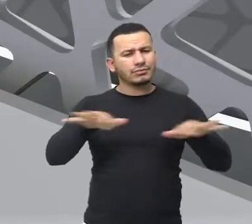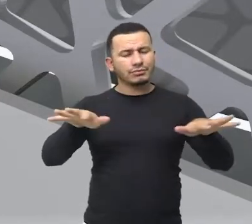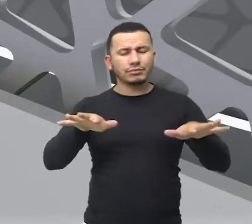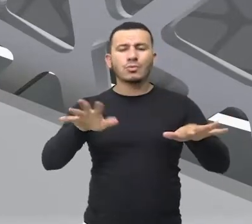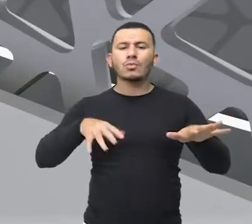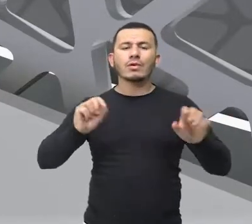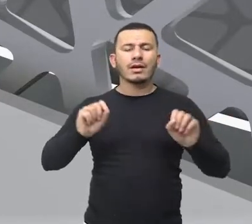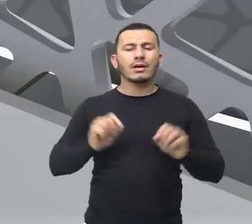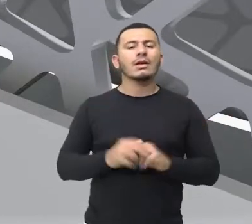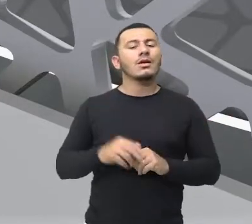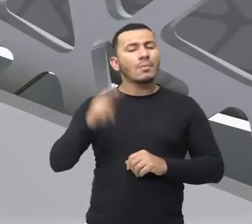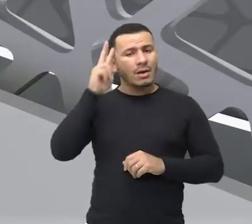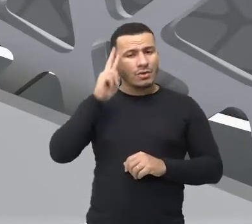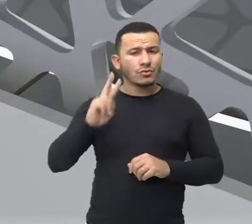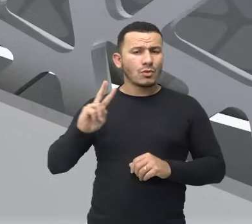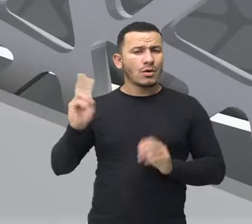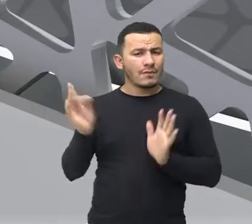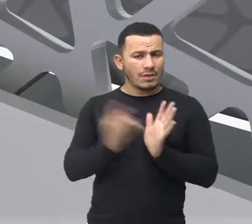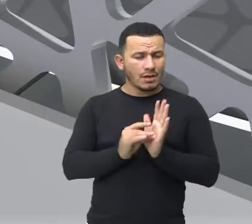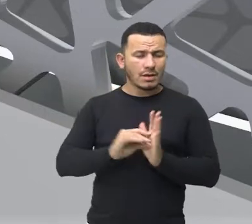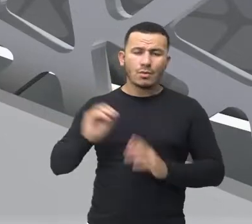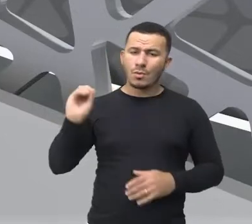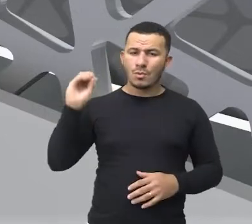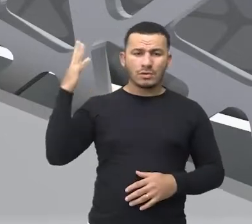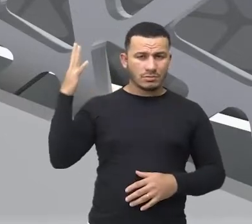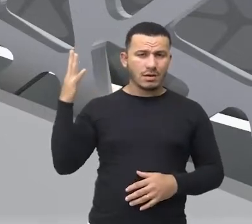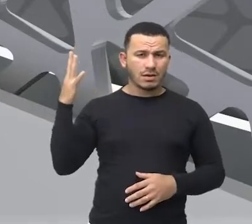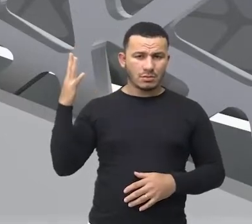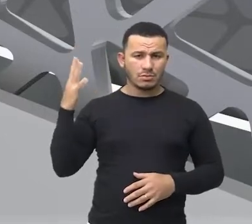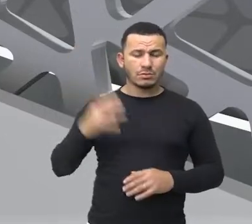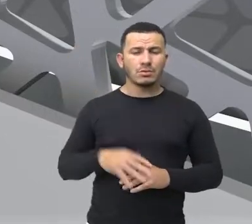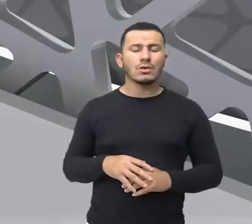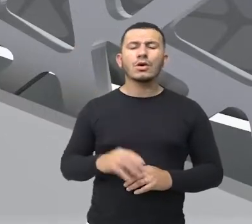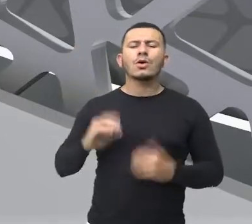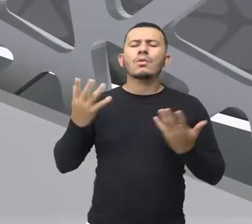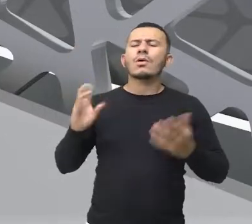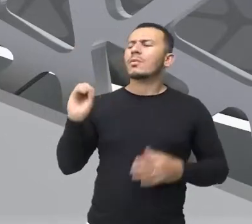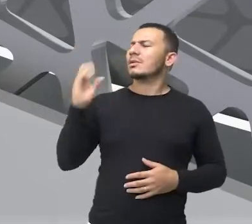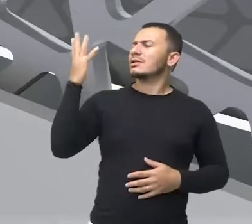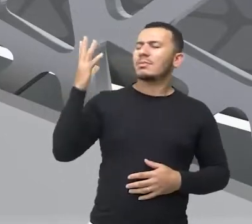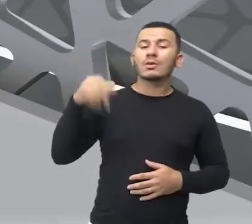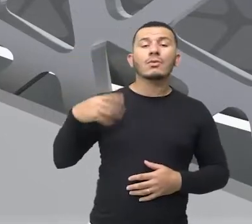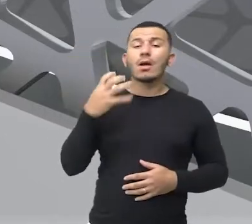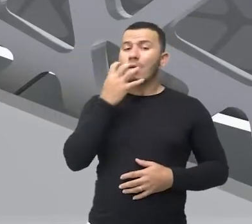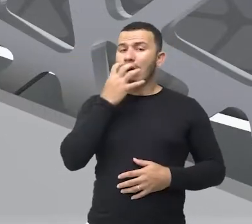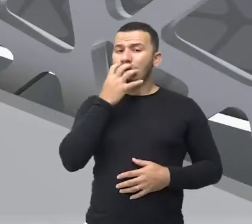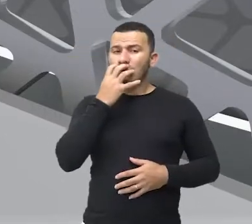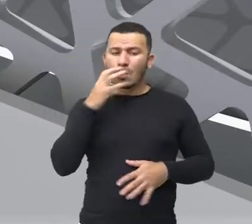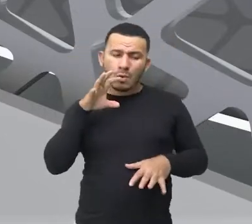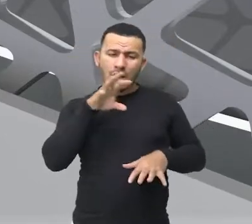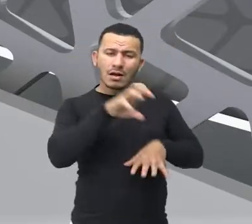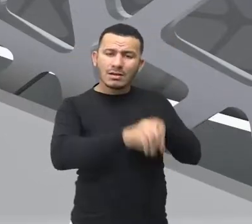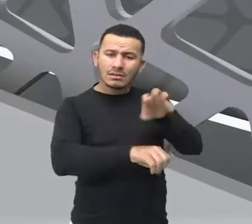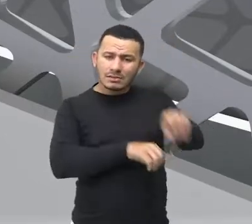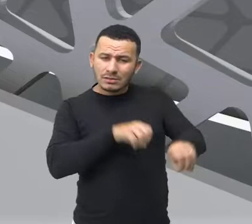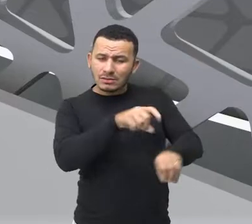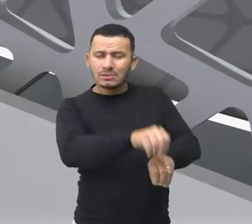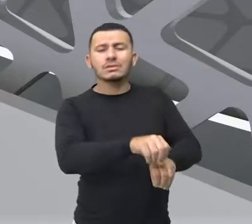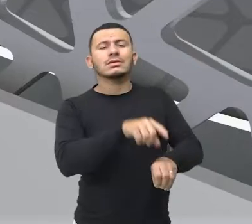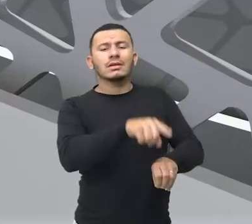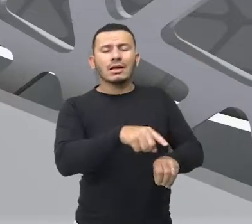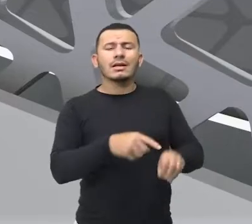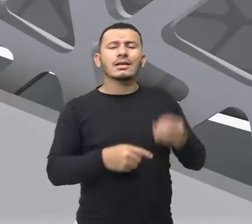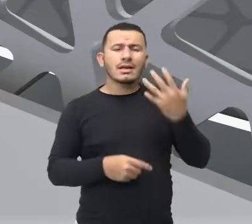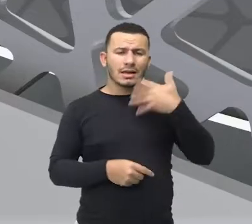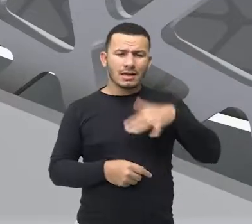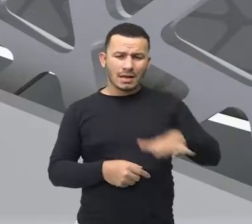um acontecimento. Que acontecimento? O ataque do cão à criança, certo? A criança, a irmã dele mais nova, e o